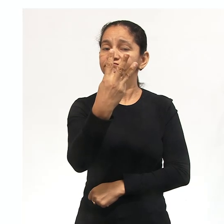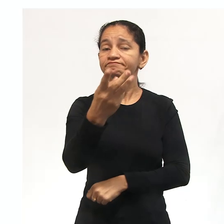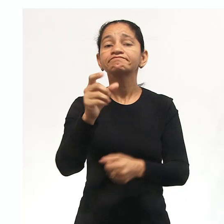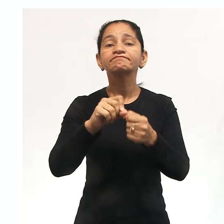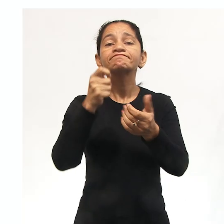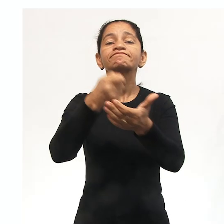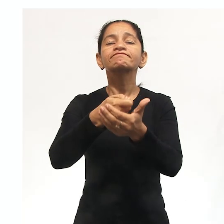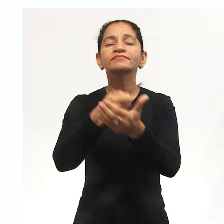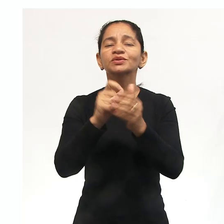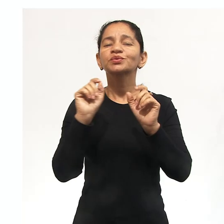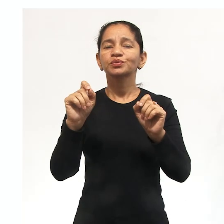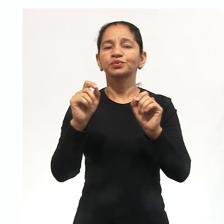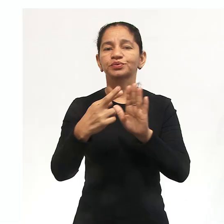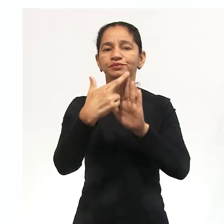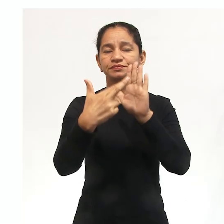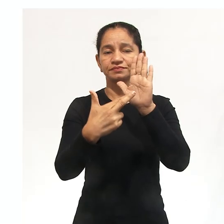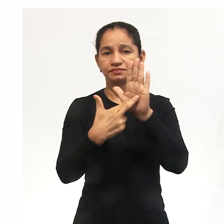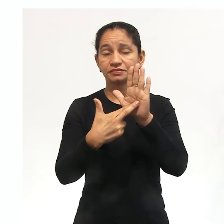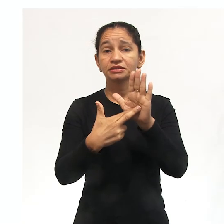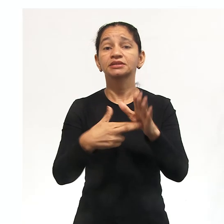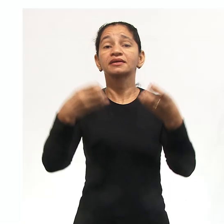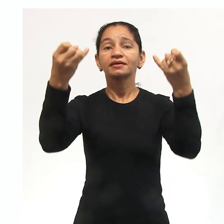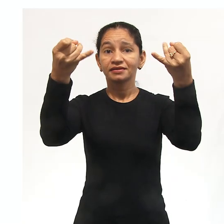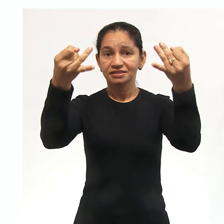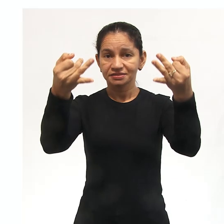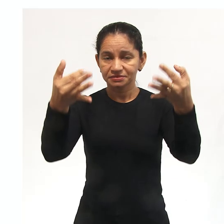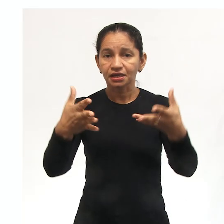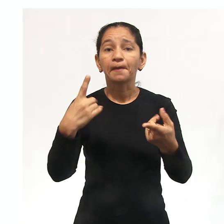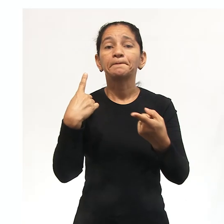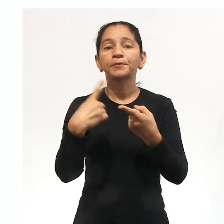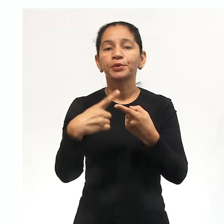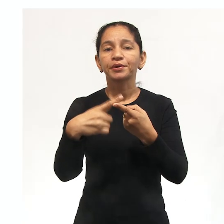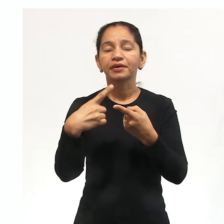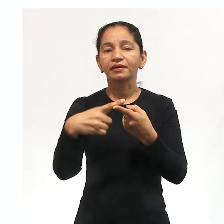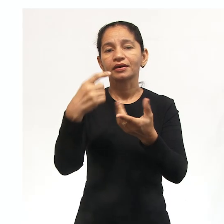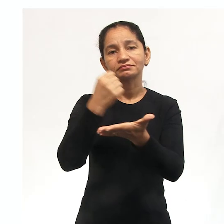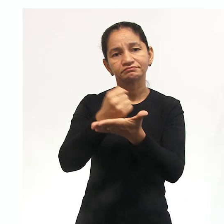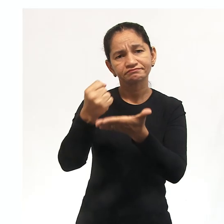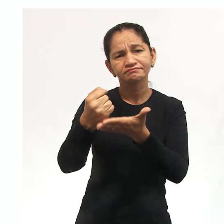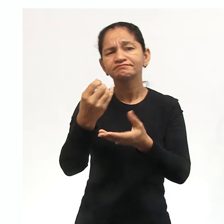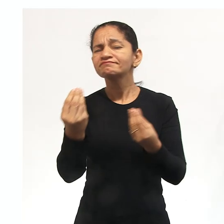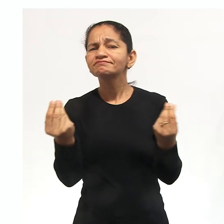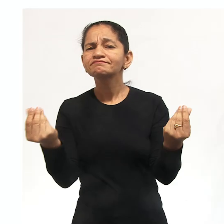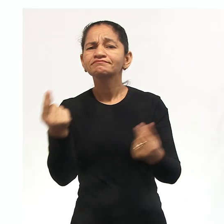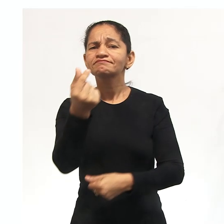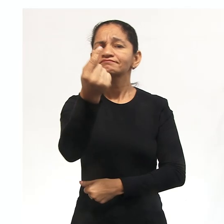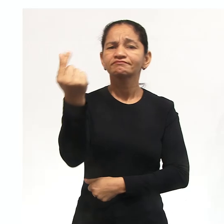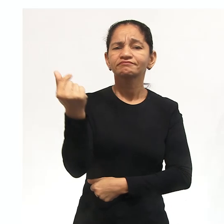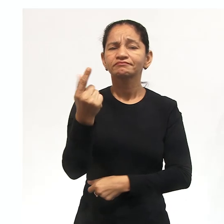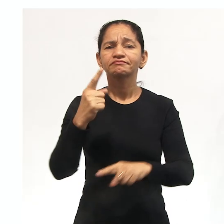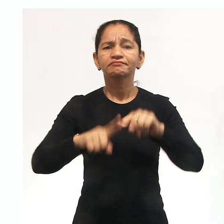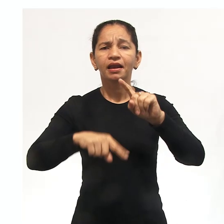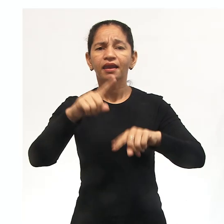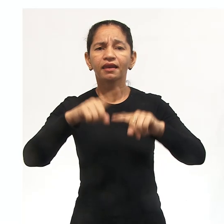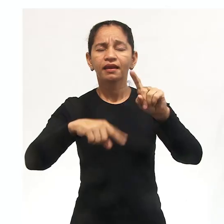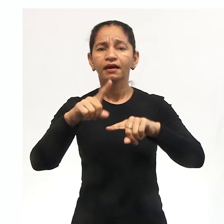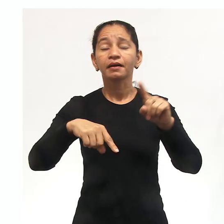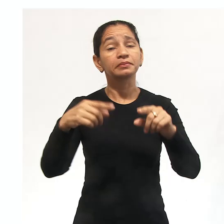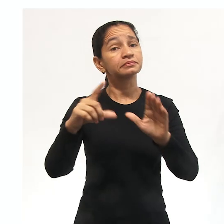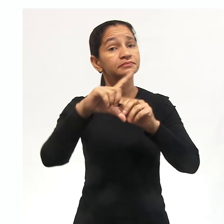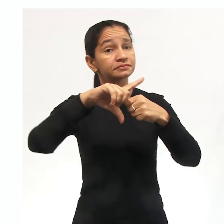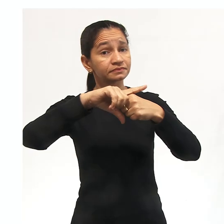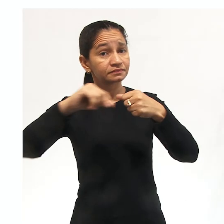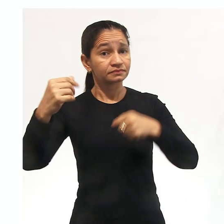14.133, exige que haja, primeiro, a justificativa da contratação para registro de preço, de acordo com o artigo 82,